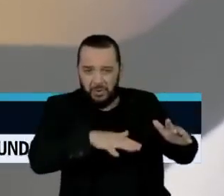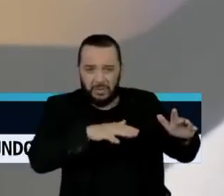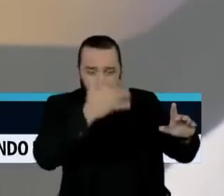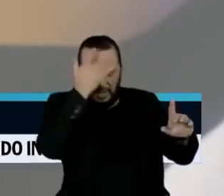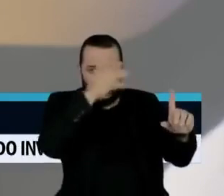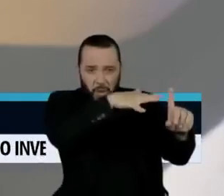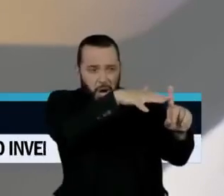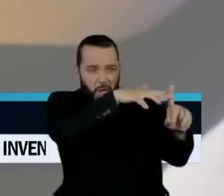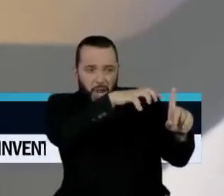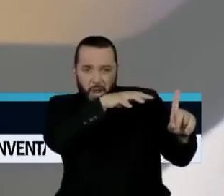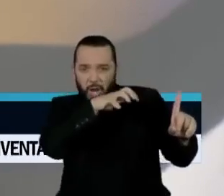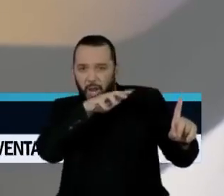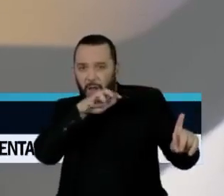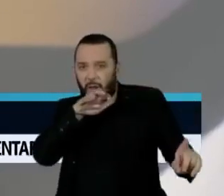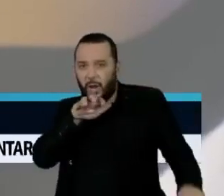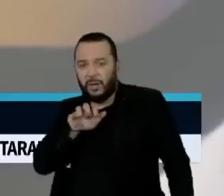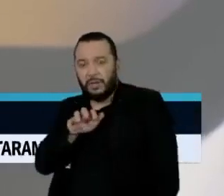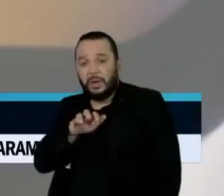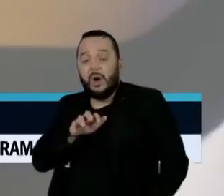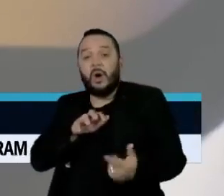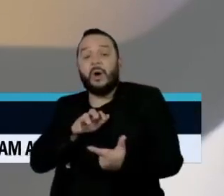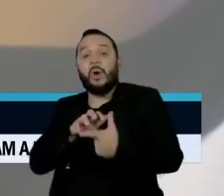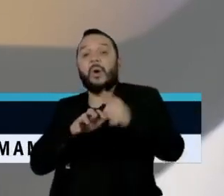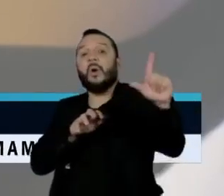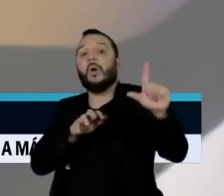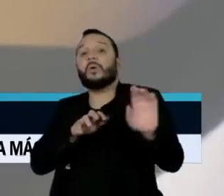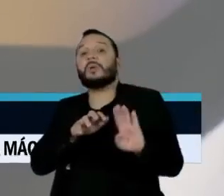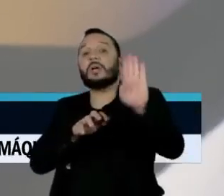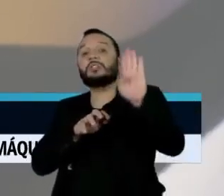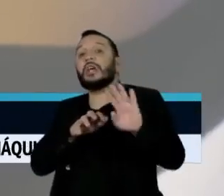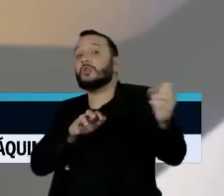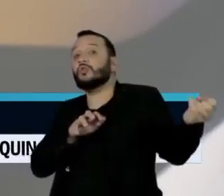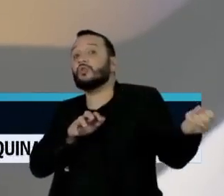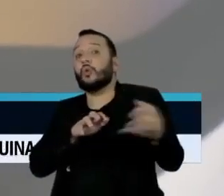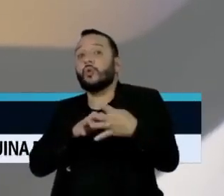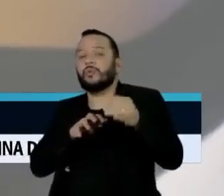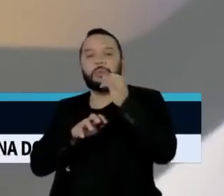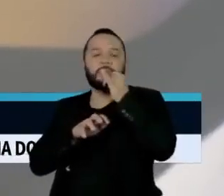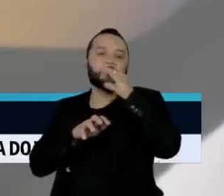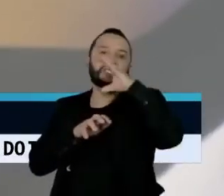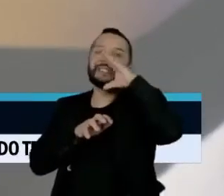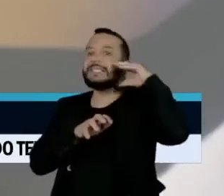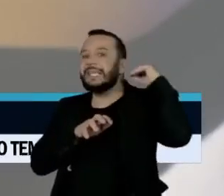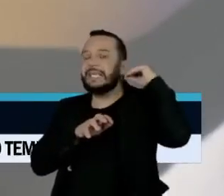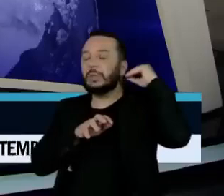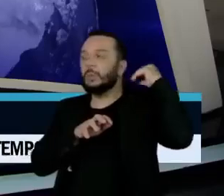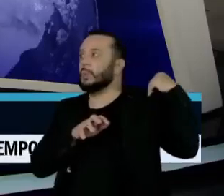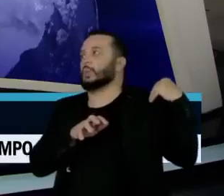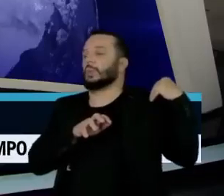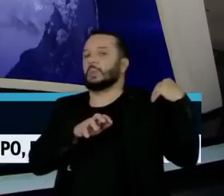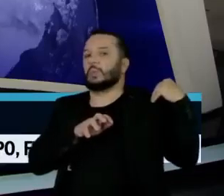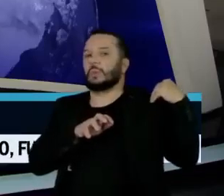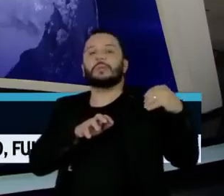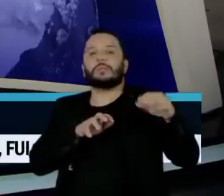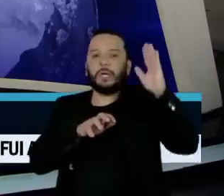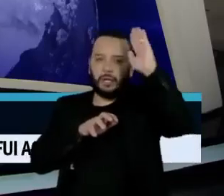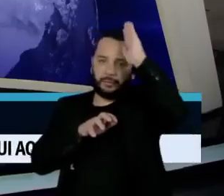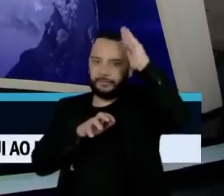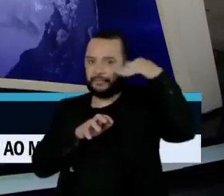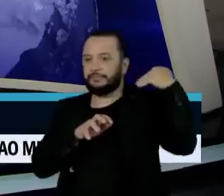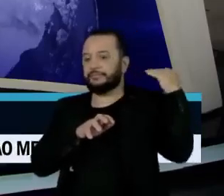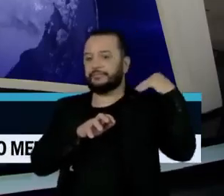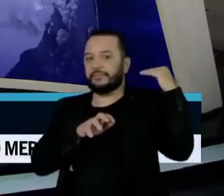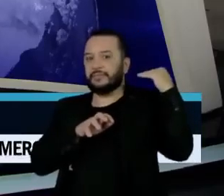uma Hecatombe de fato abrir espaço para gente como tirou abrir espaço para gente como sebert